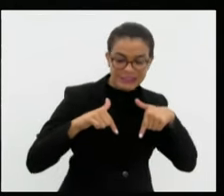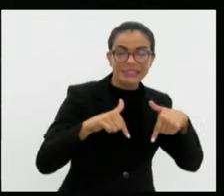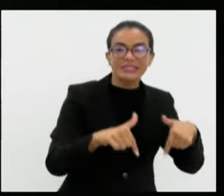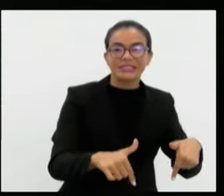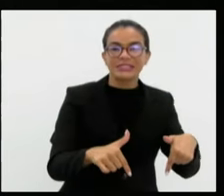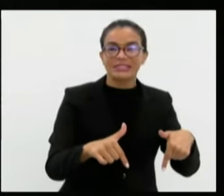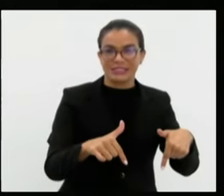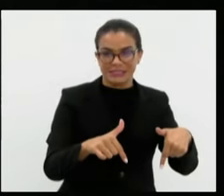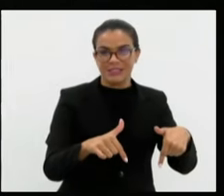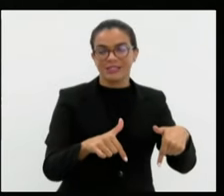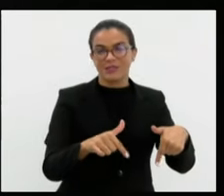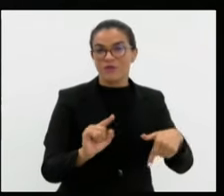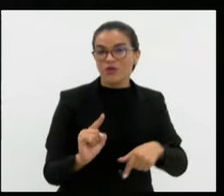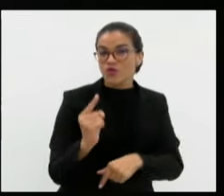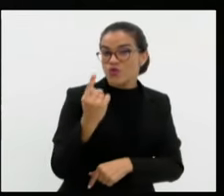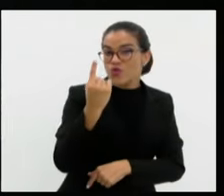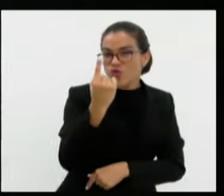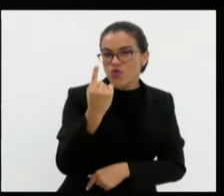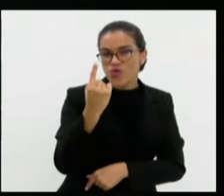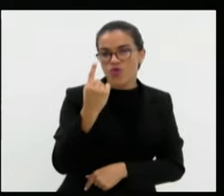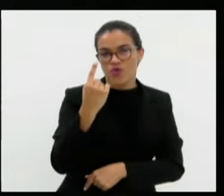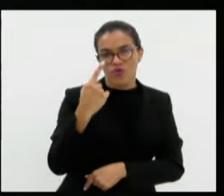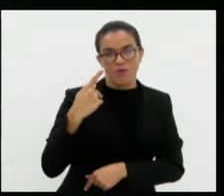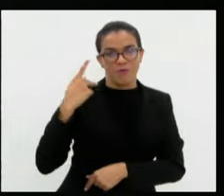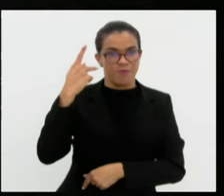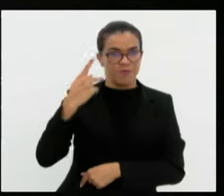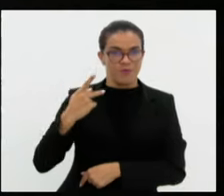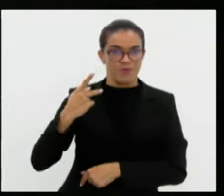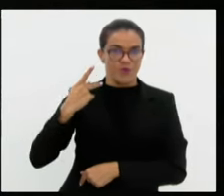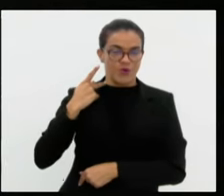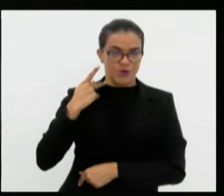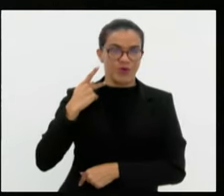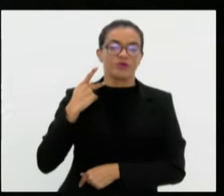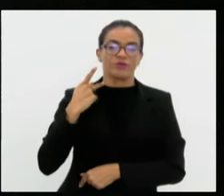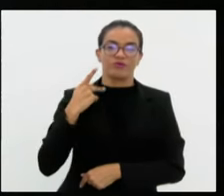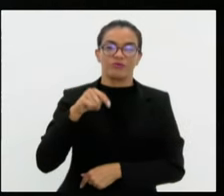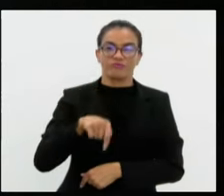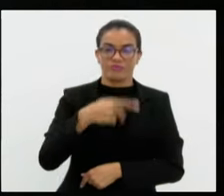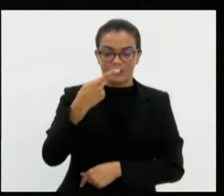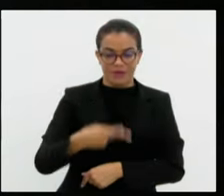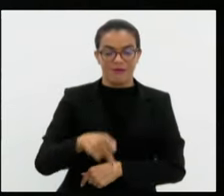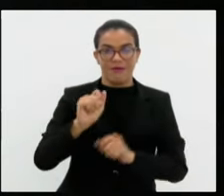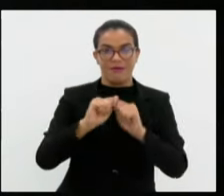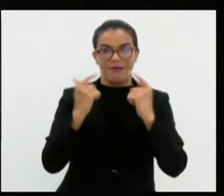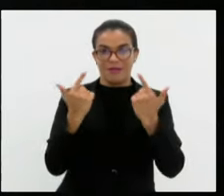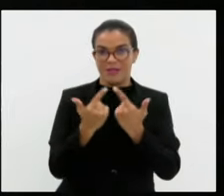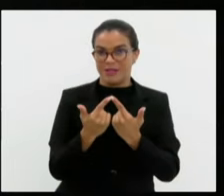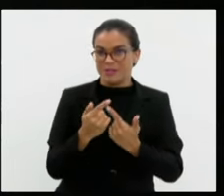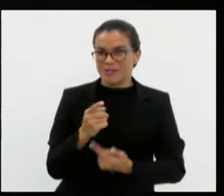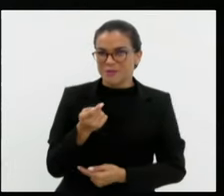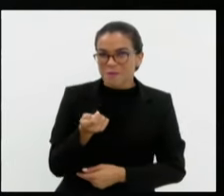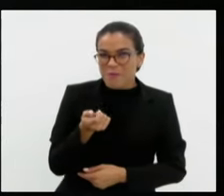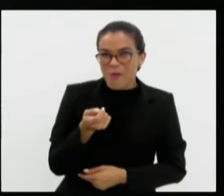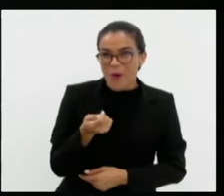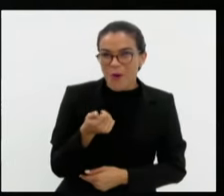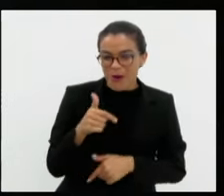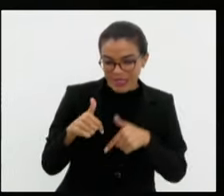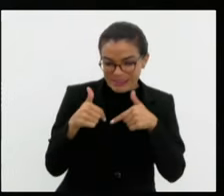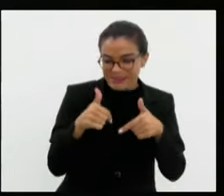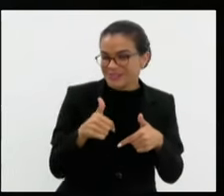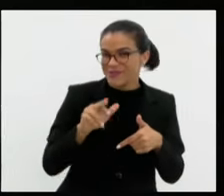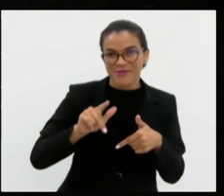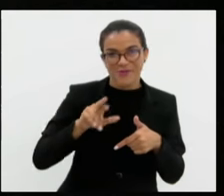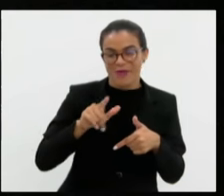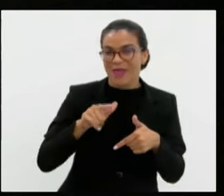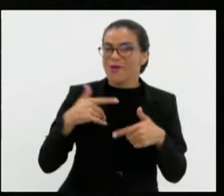iniciativa de um procurador da Assembleia Legislativa do Estado do Rio de Janeiro, e isso não é pouca coisa. Isso é um